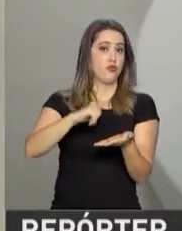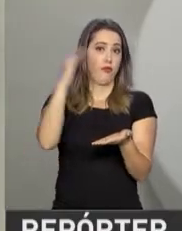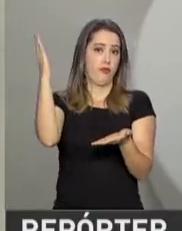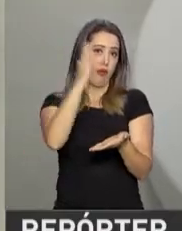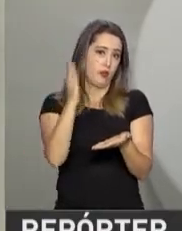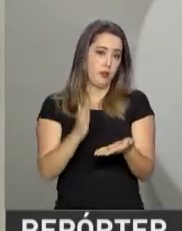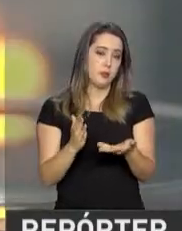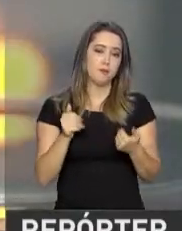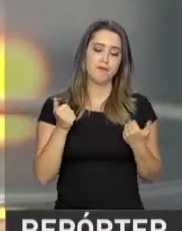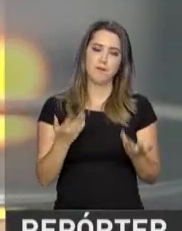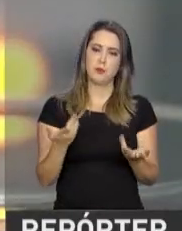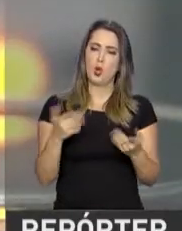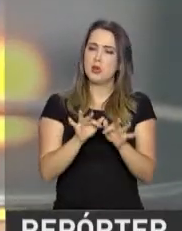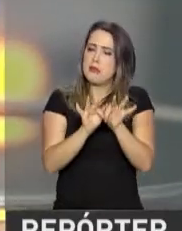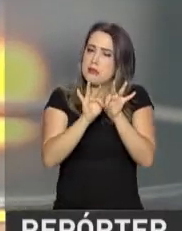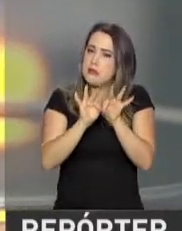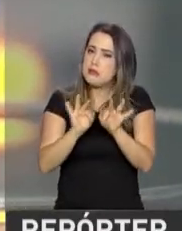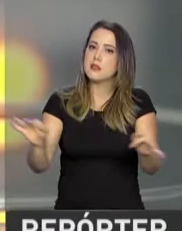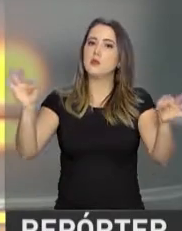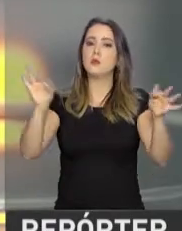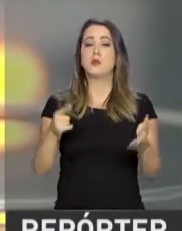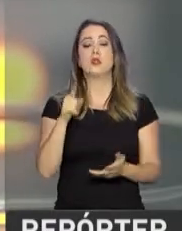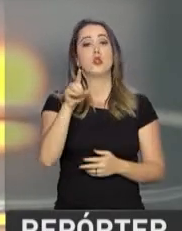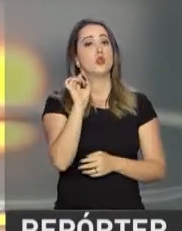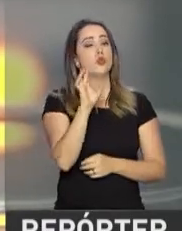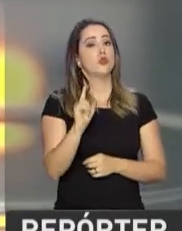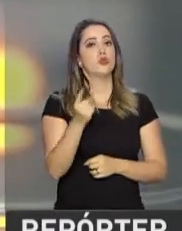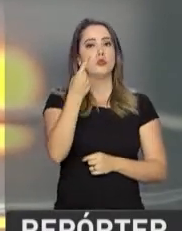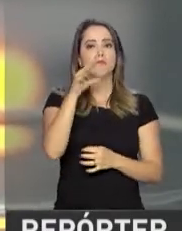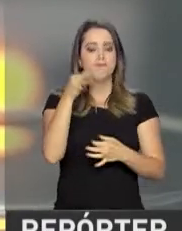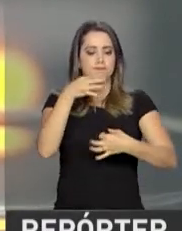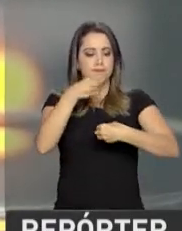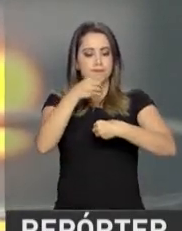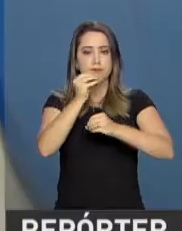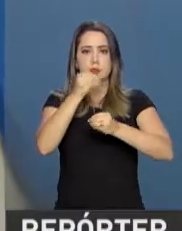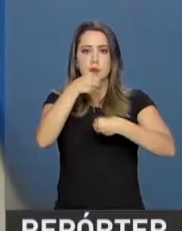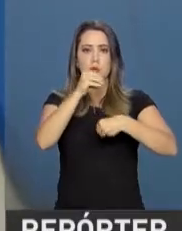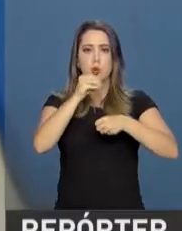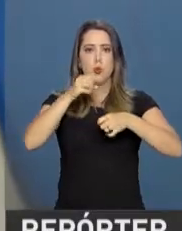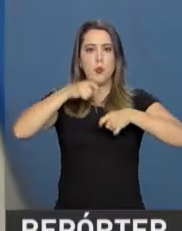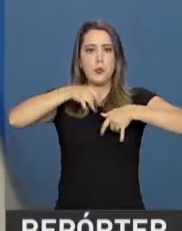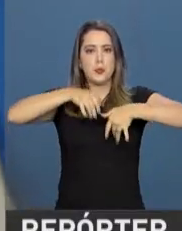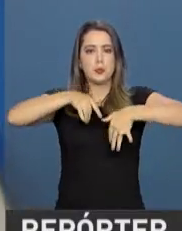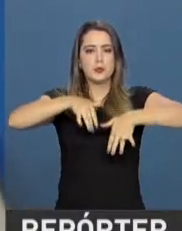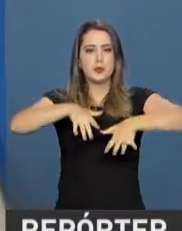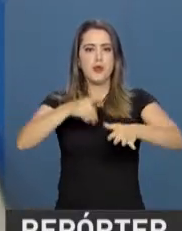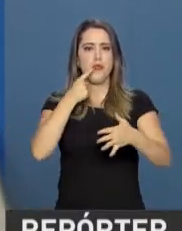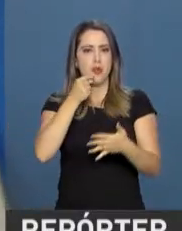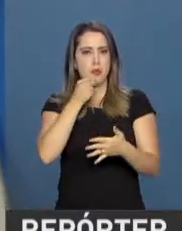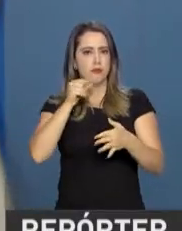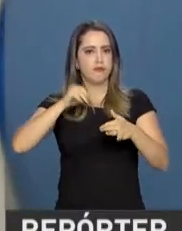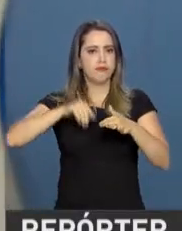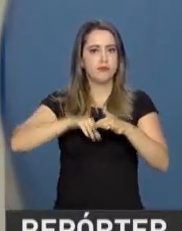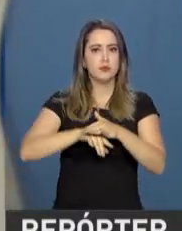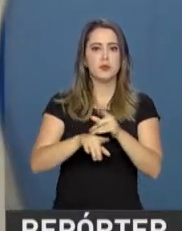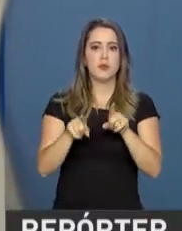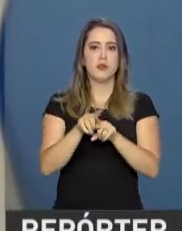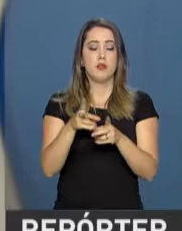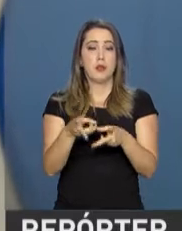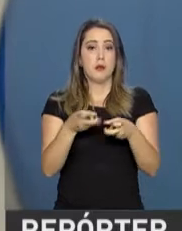simples a nova tecnologia utiliza apenas um equipamento de raios infravermelhos capaz de baratear em até